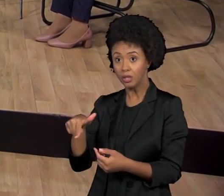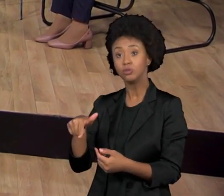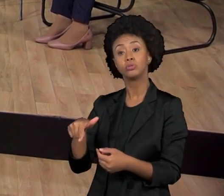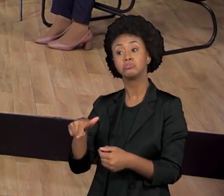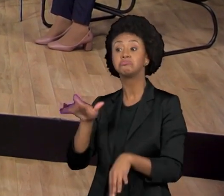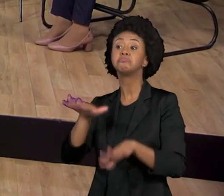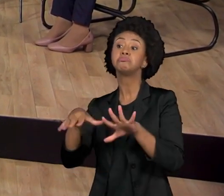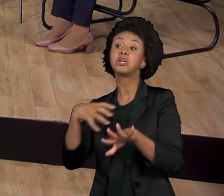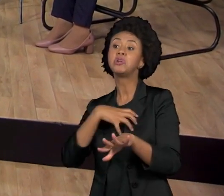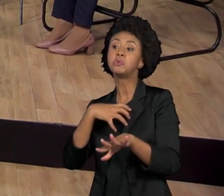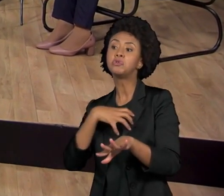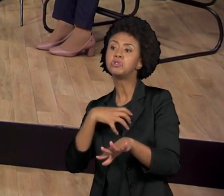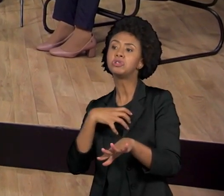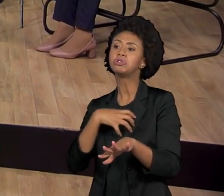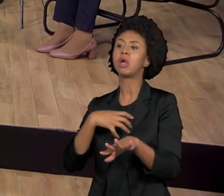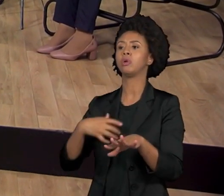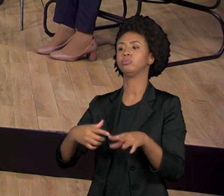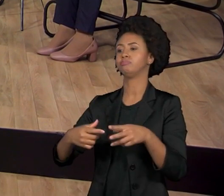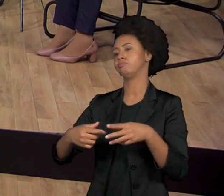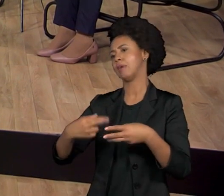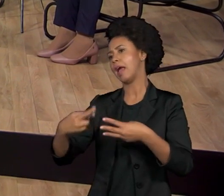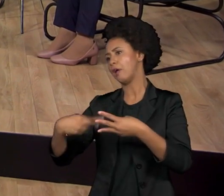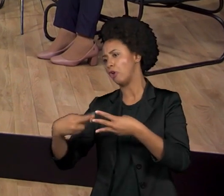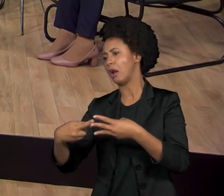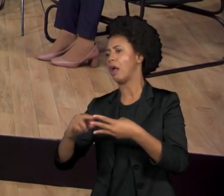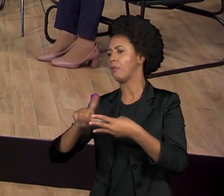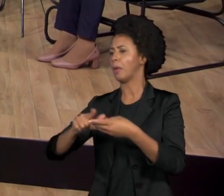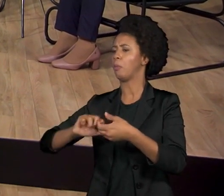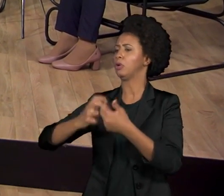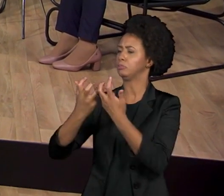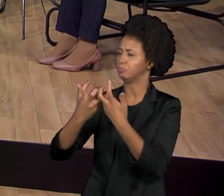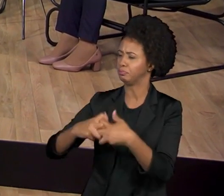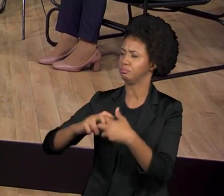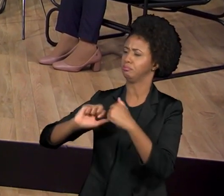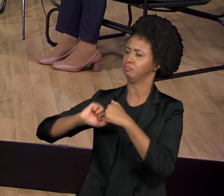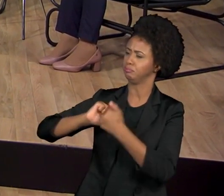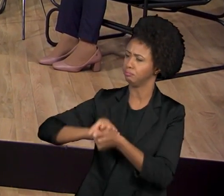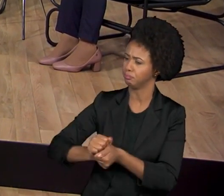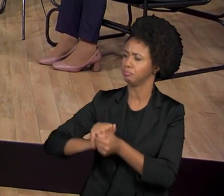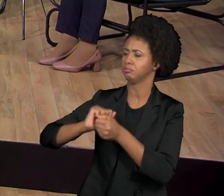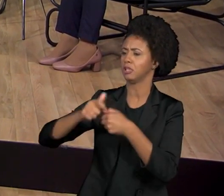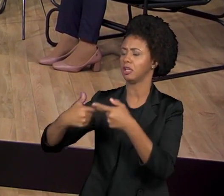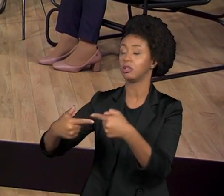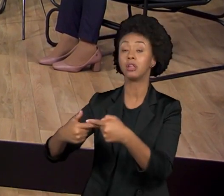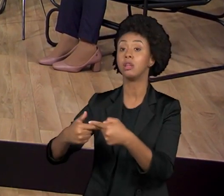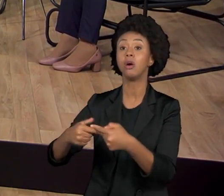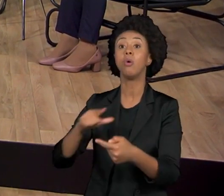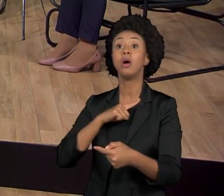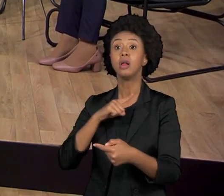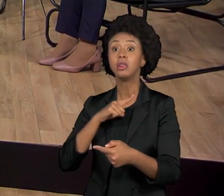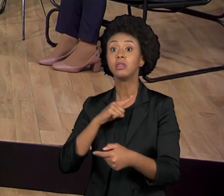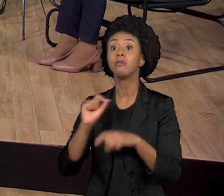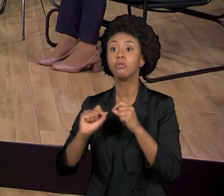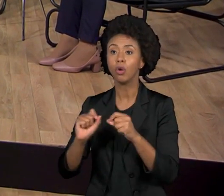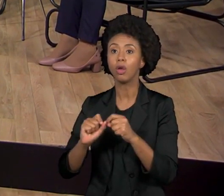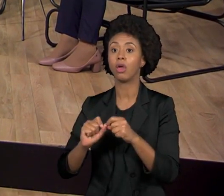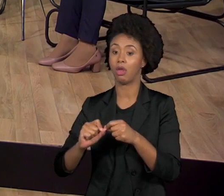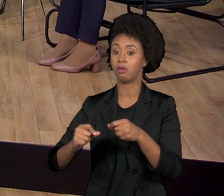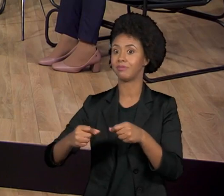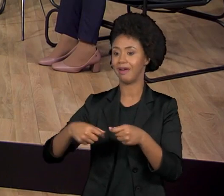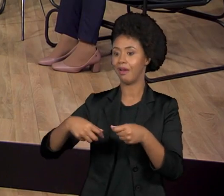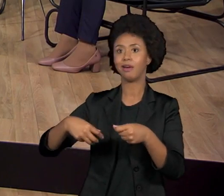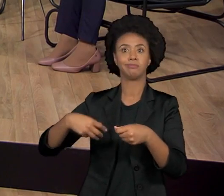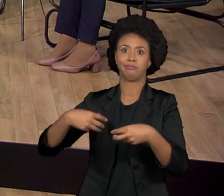seu formato para ser prensado e transformado em algo. Eles passaram para a fase terciária ou quaternária de produzir uma